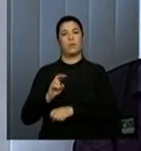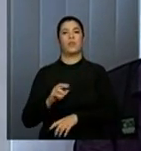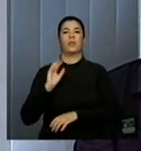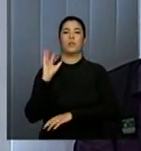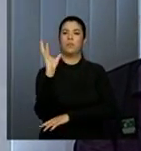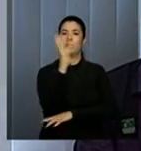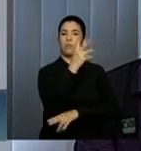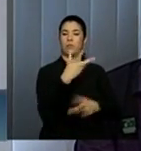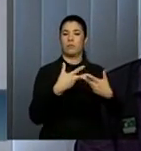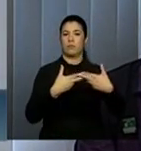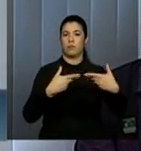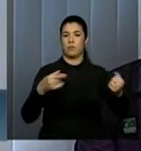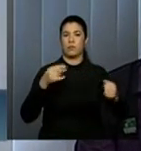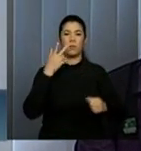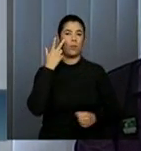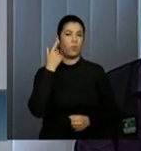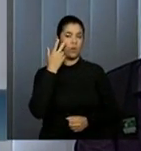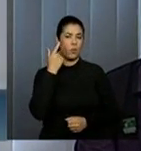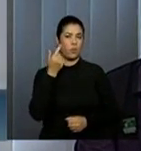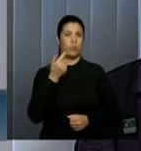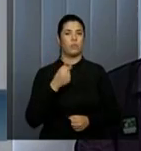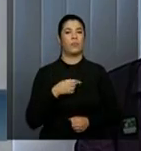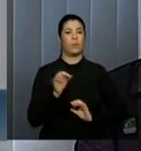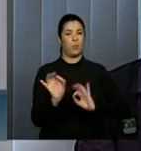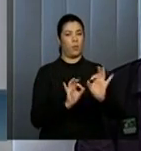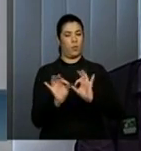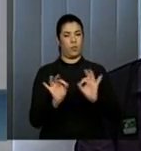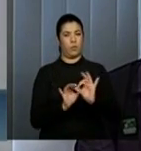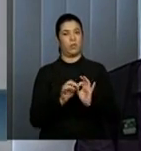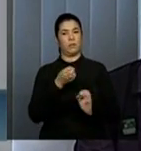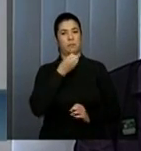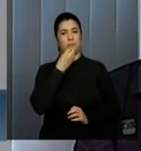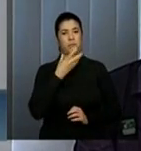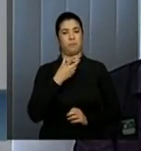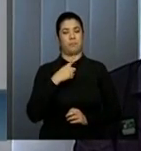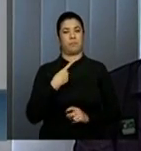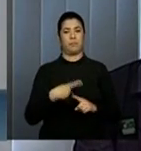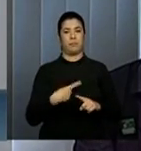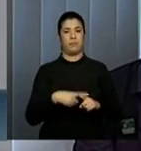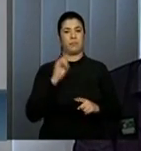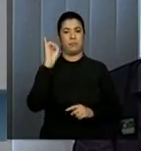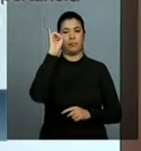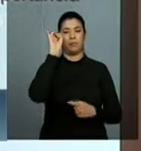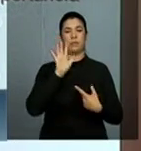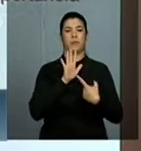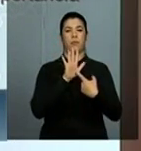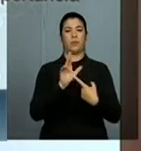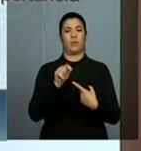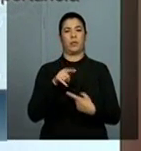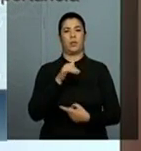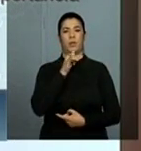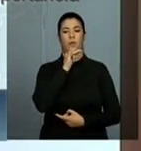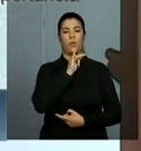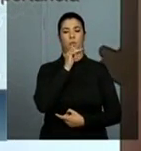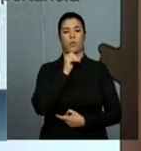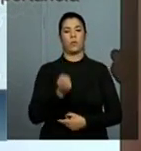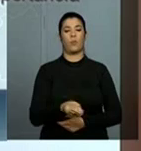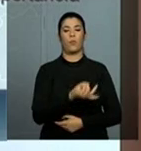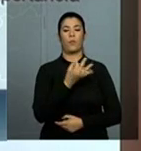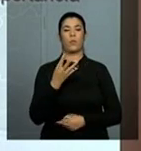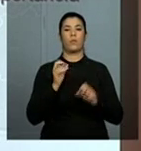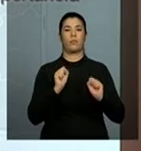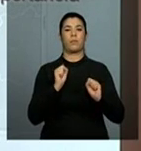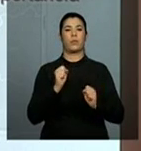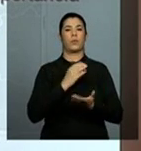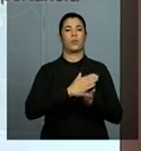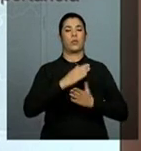recursos naturais. O projeto, eu acho que interessante também ressaltar, ele é um exemplo do quanto se pode